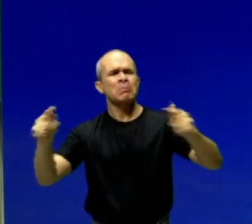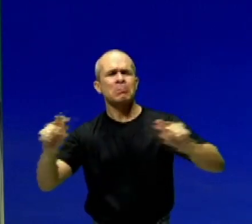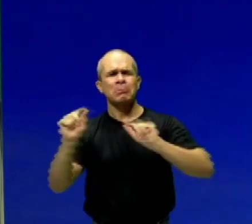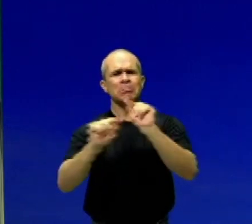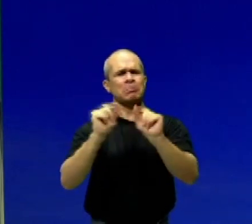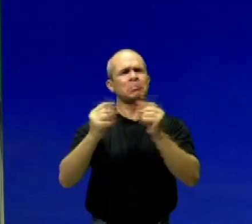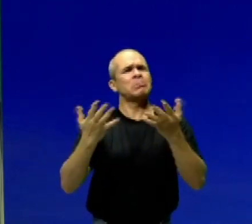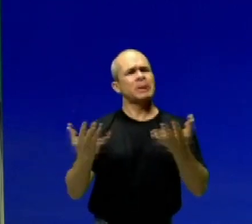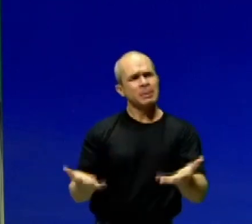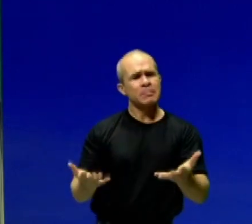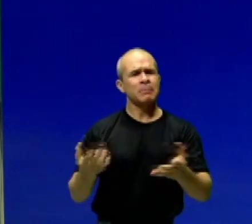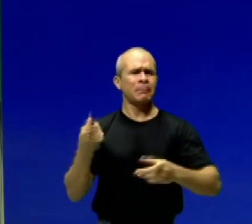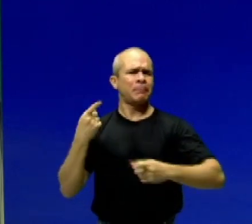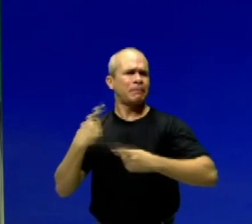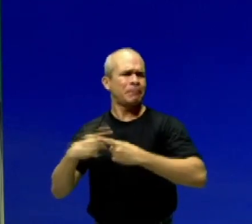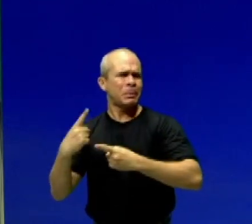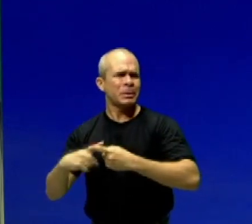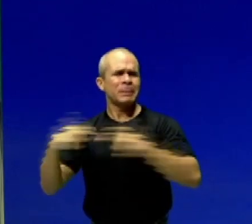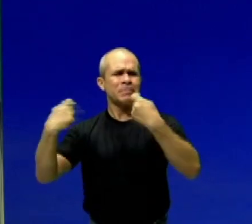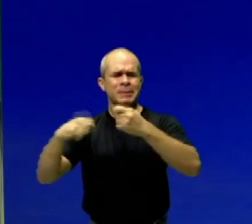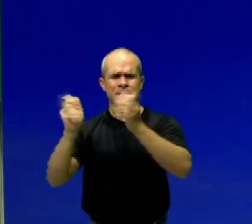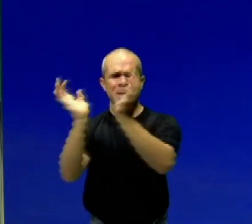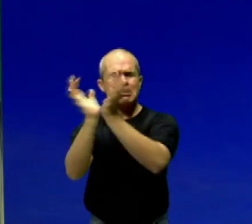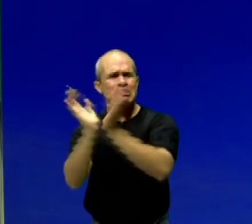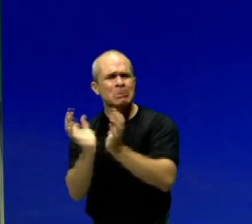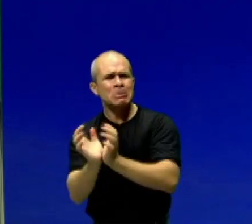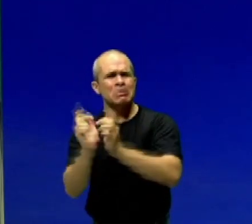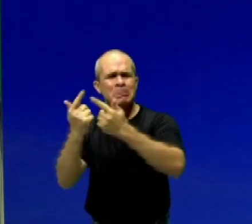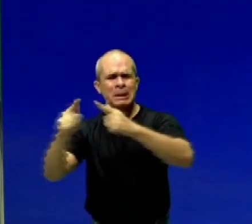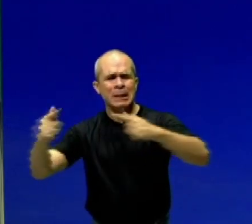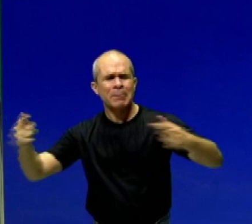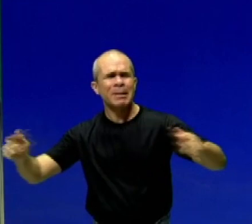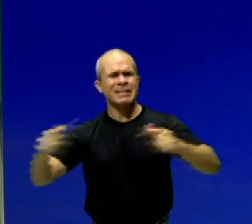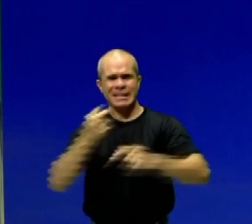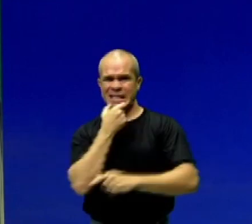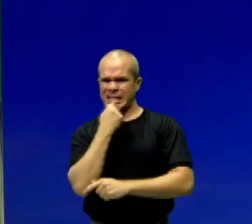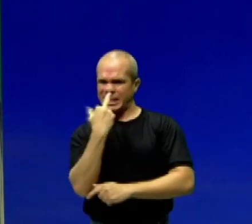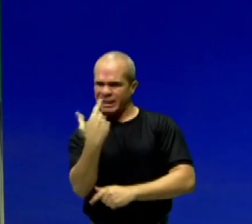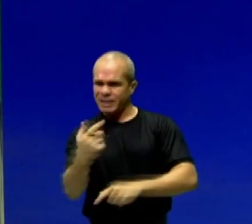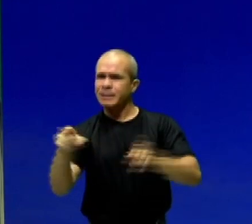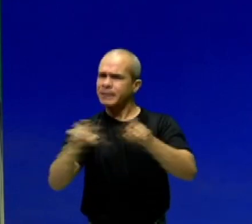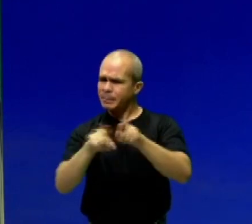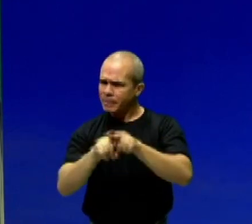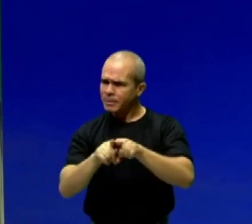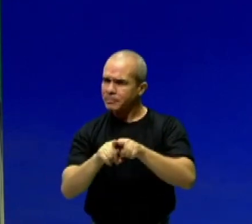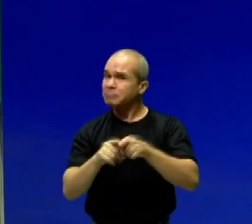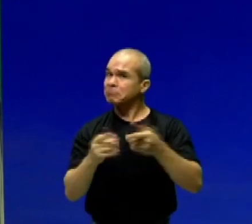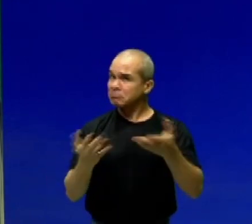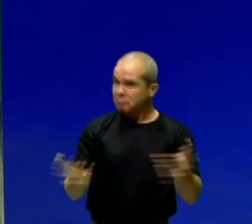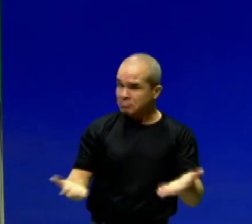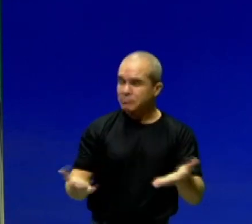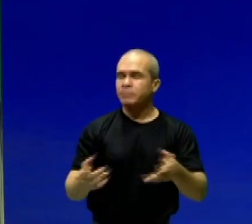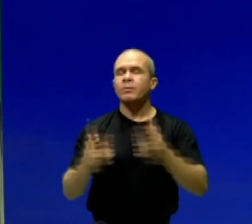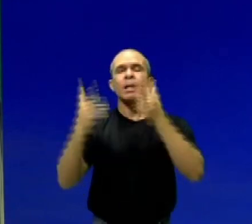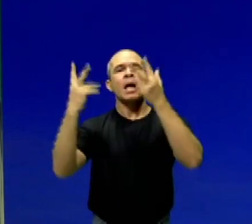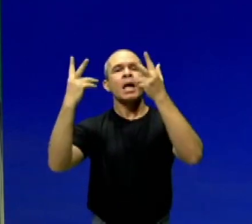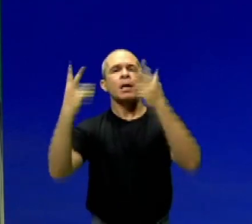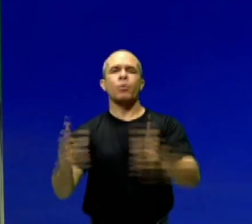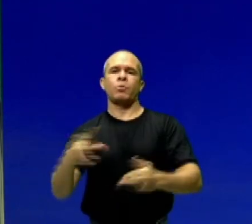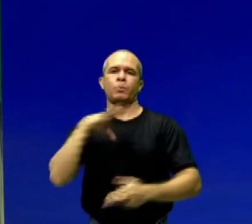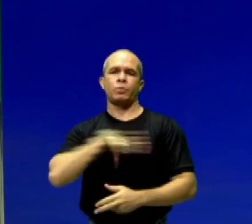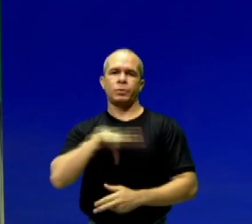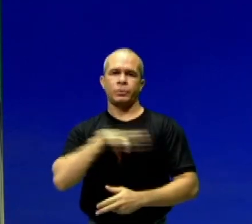vai falar assim, Carlete, por que que eu tenho que saber as classes gramaticais em língua inglesa também? Bom, são as mesmas